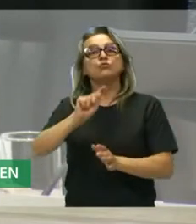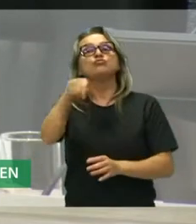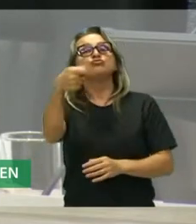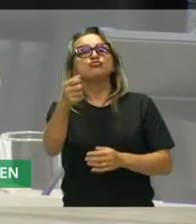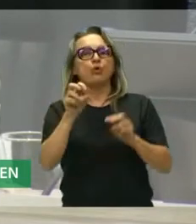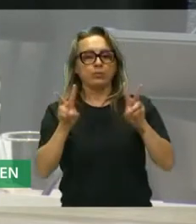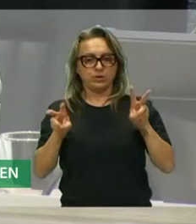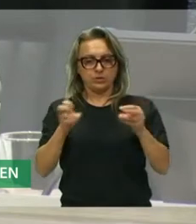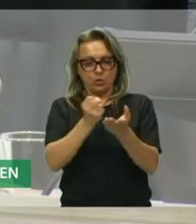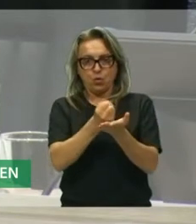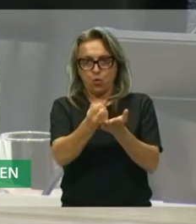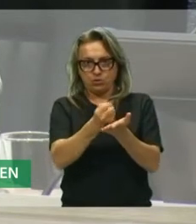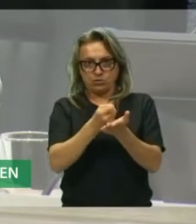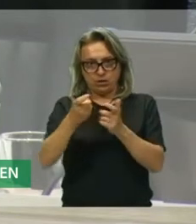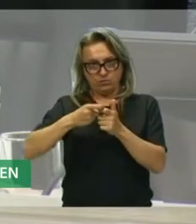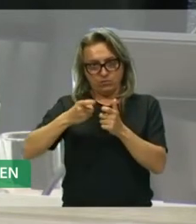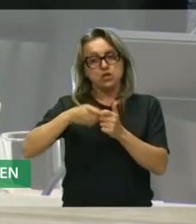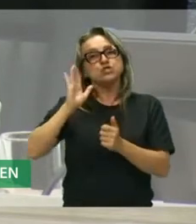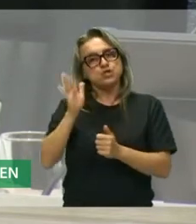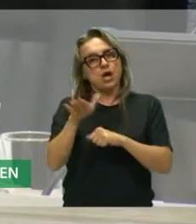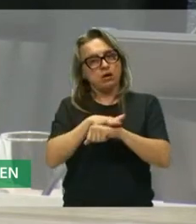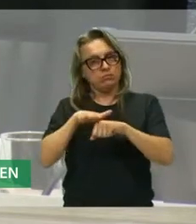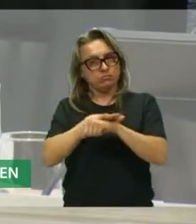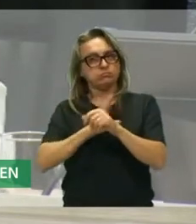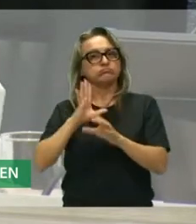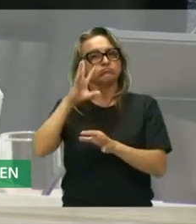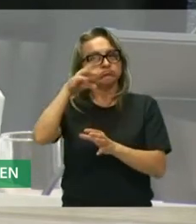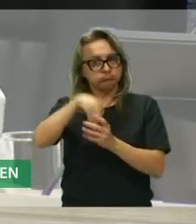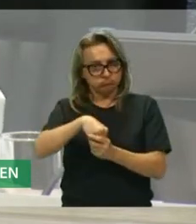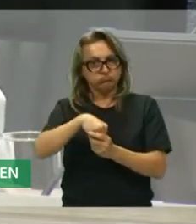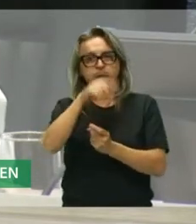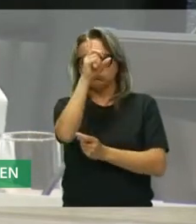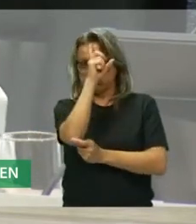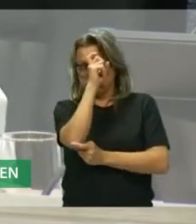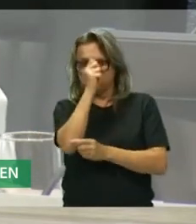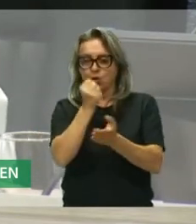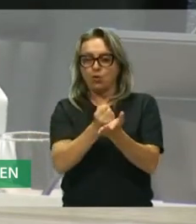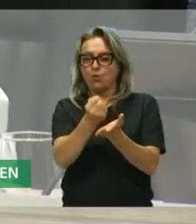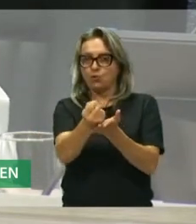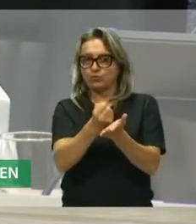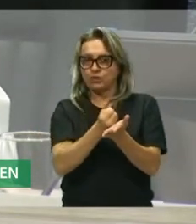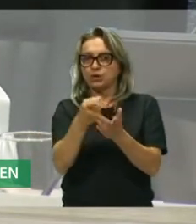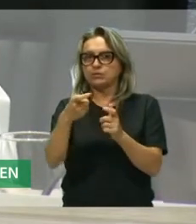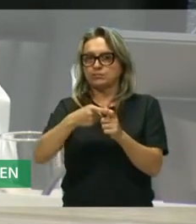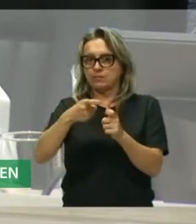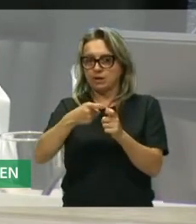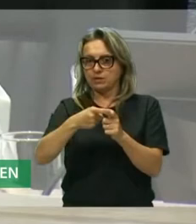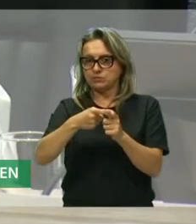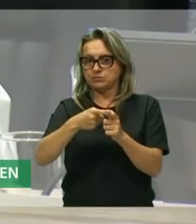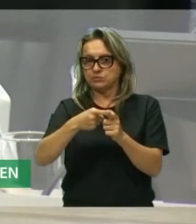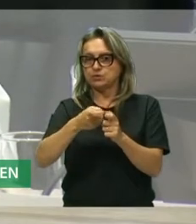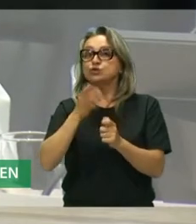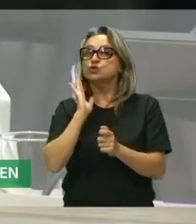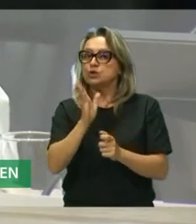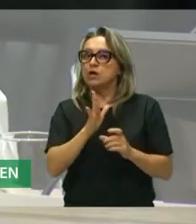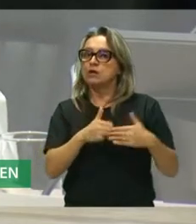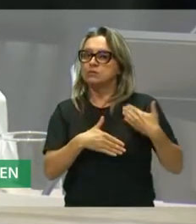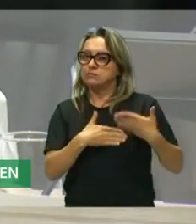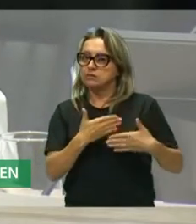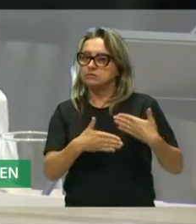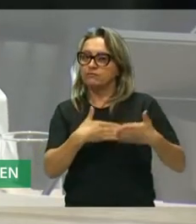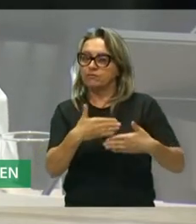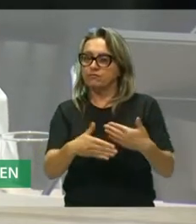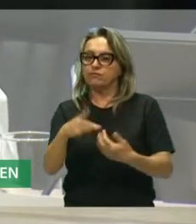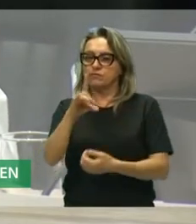já conversamos internamente. Os contratos médicos, eles estão sendo desenvolvidos pela